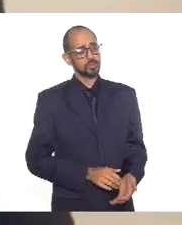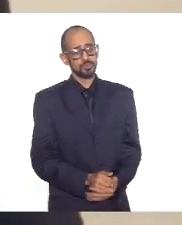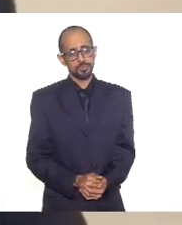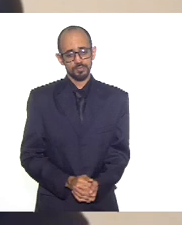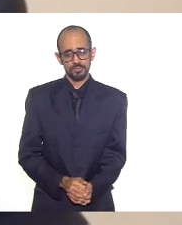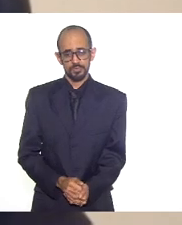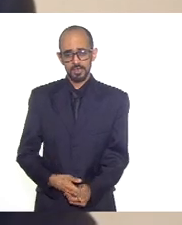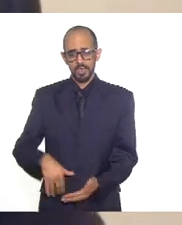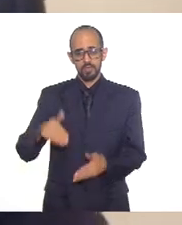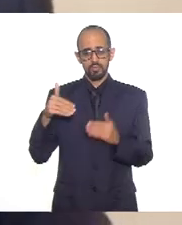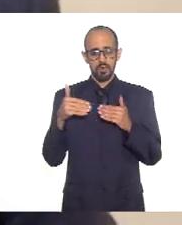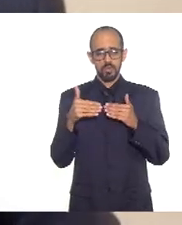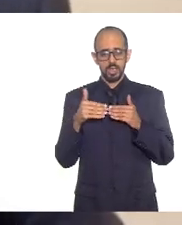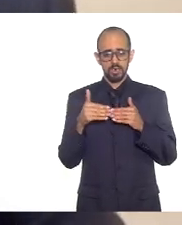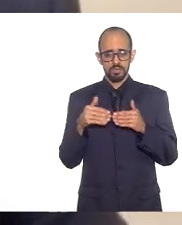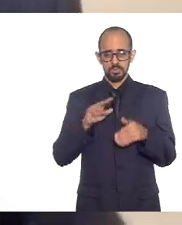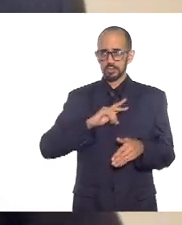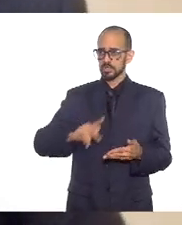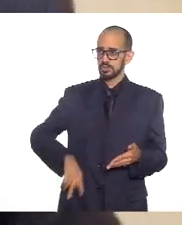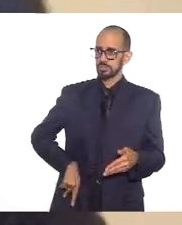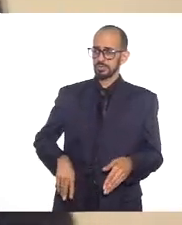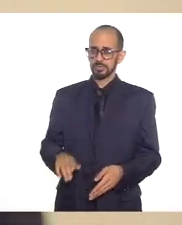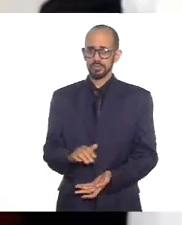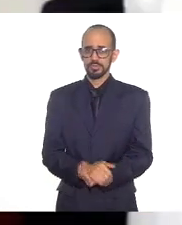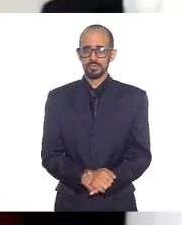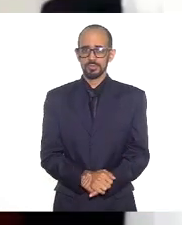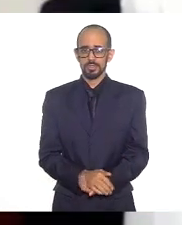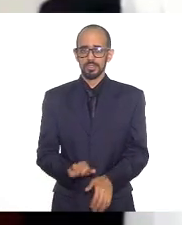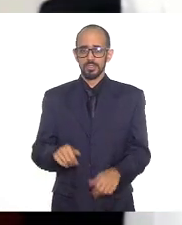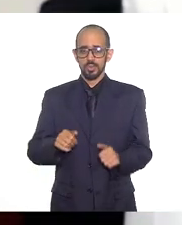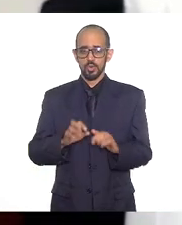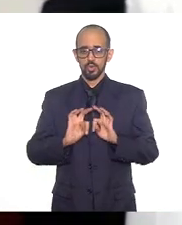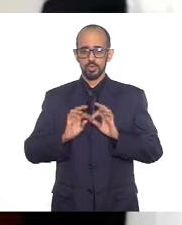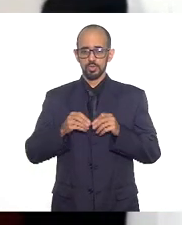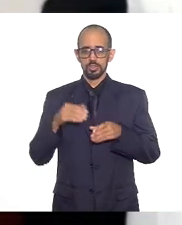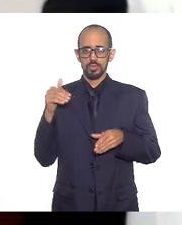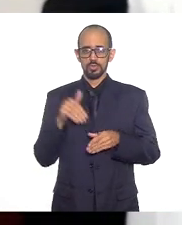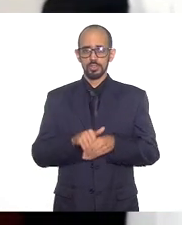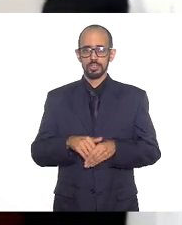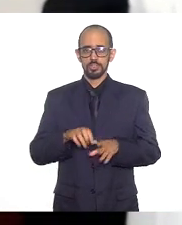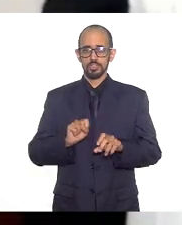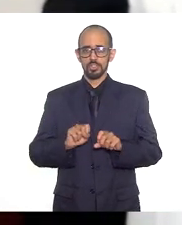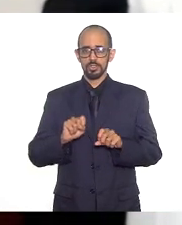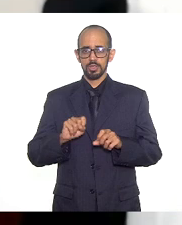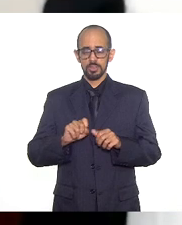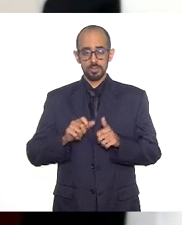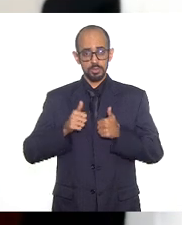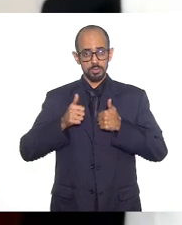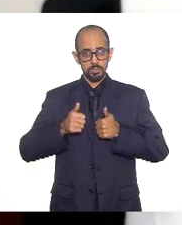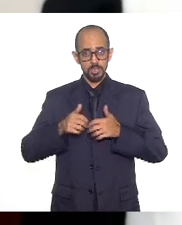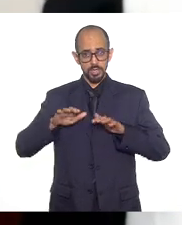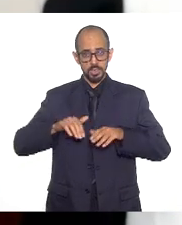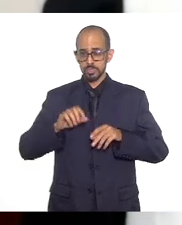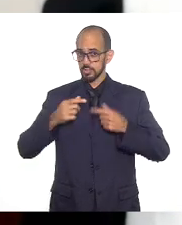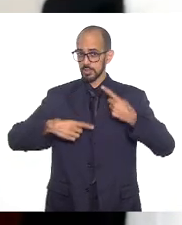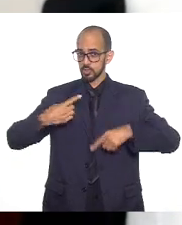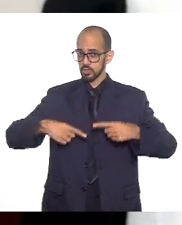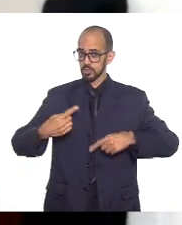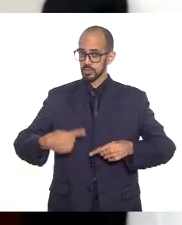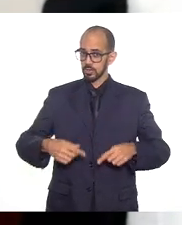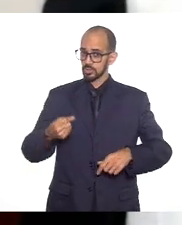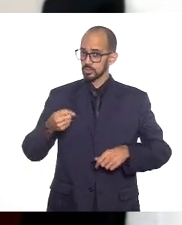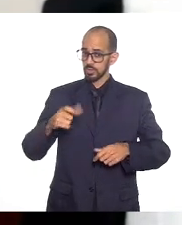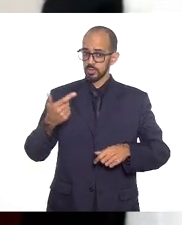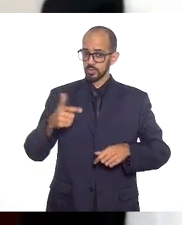Pacheco. Favorável, presidente. Os pareceres emitidos em discussão. Não havendo quem queira discutir, a presente proposta